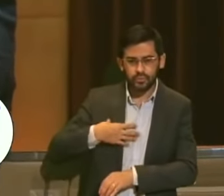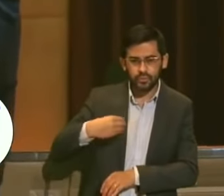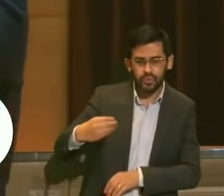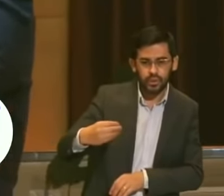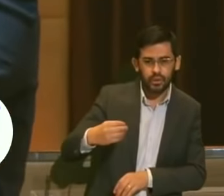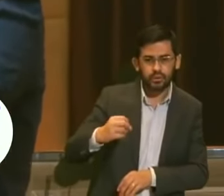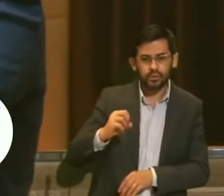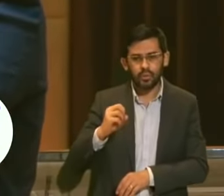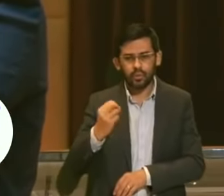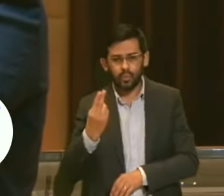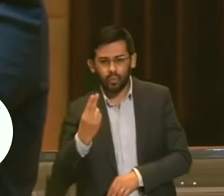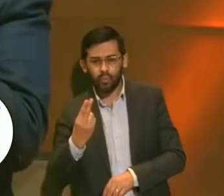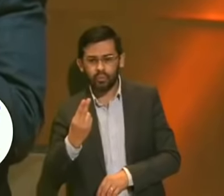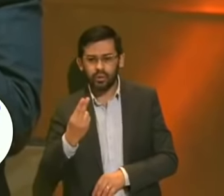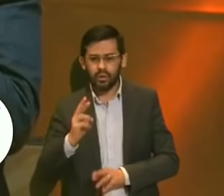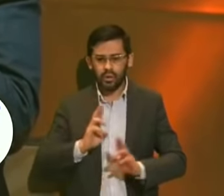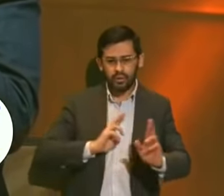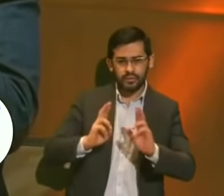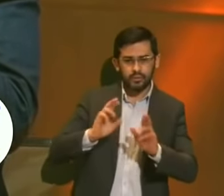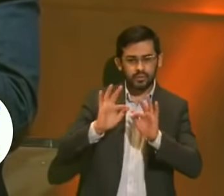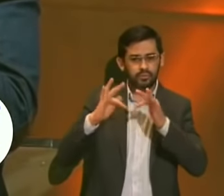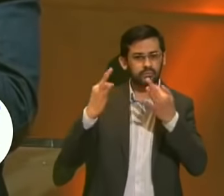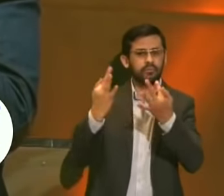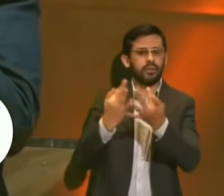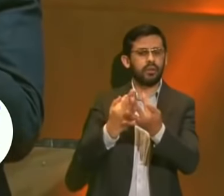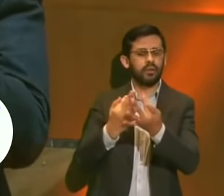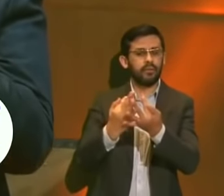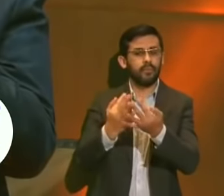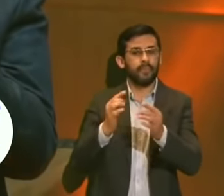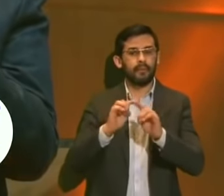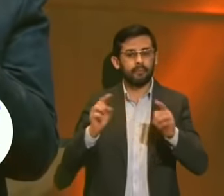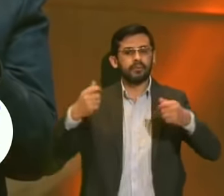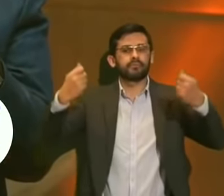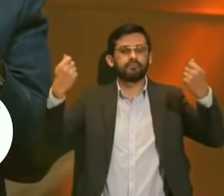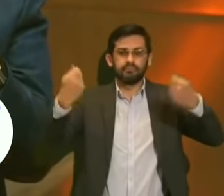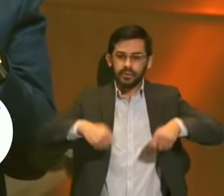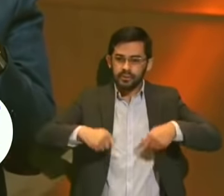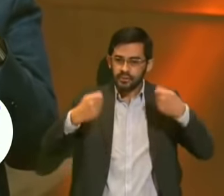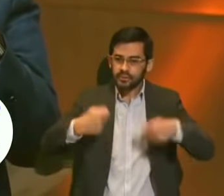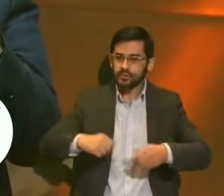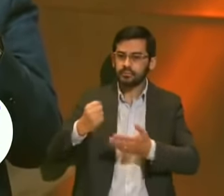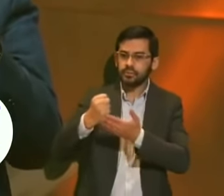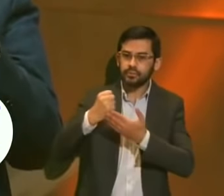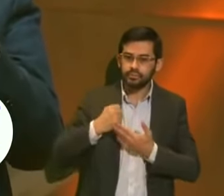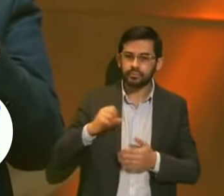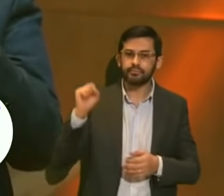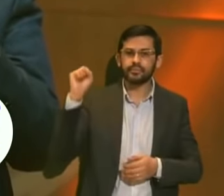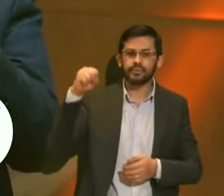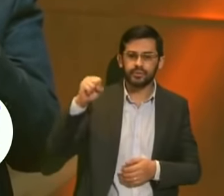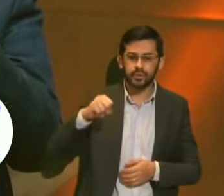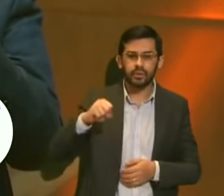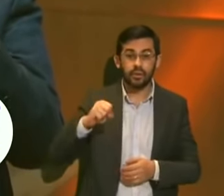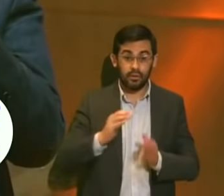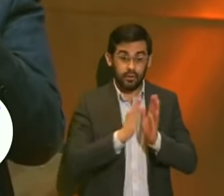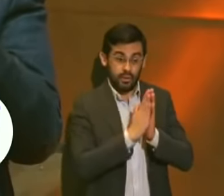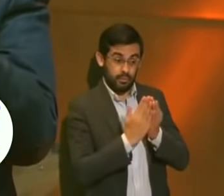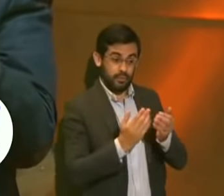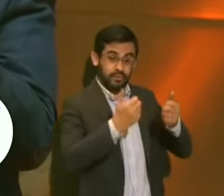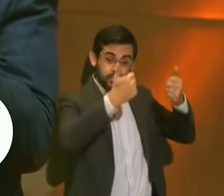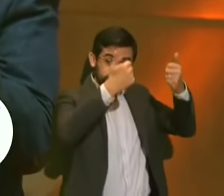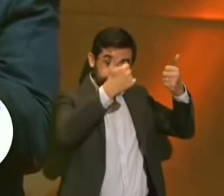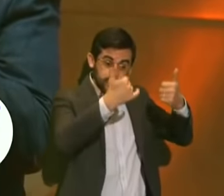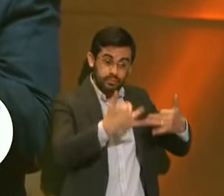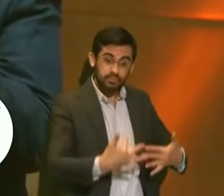filhos, de convivência na minha família. Mas a gente precisa de ajuda. É isso que a Bíblia está